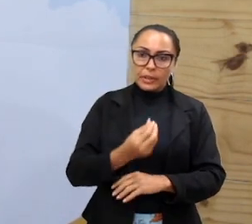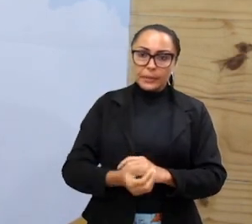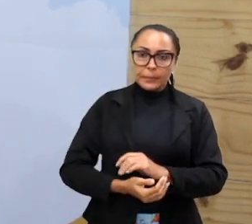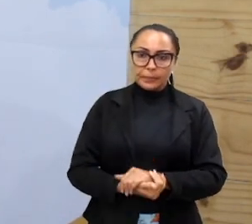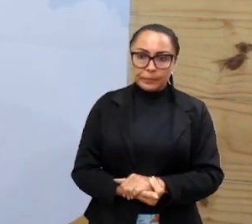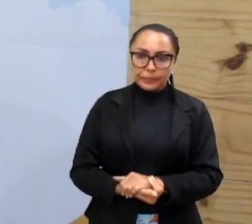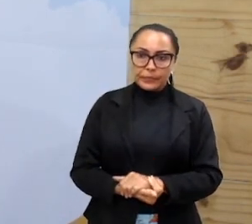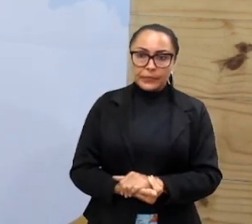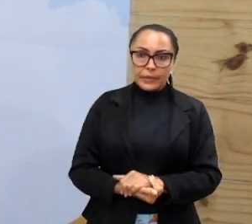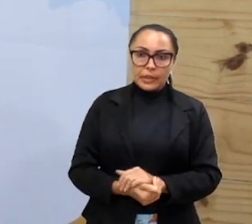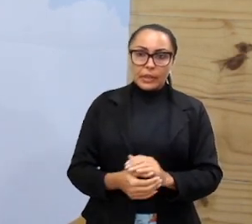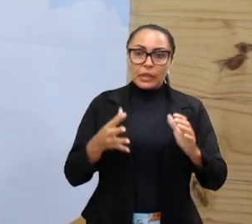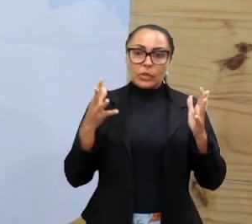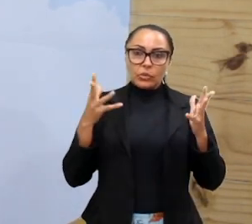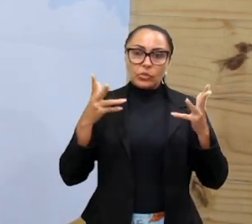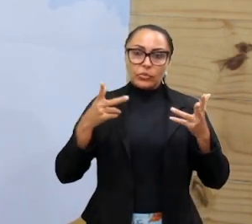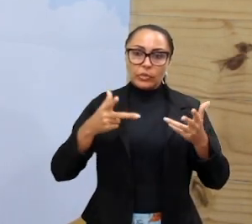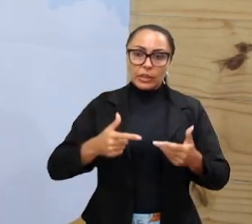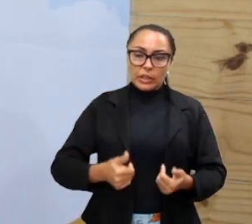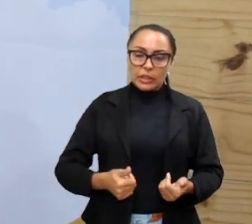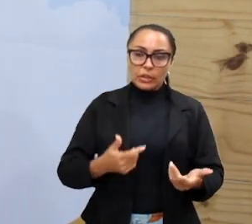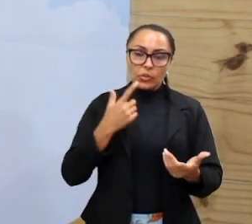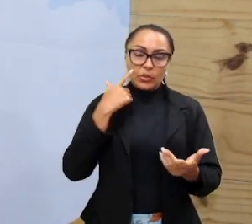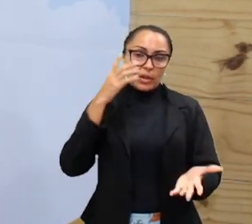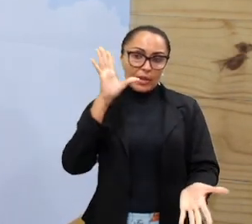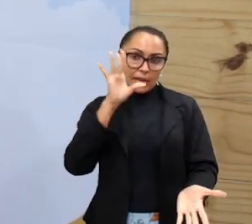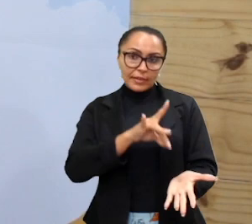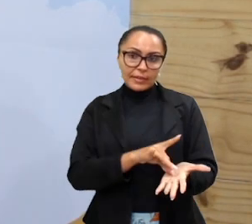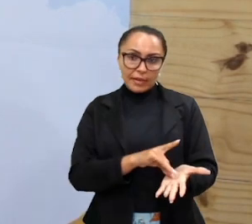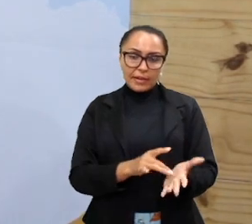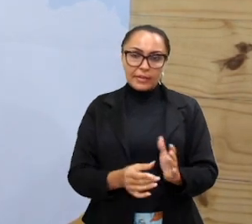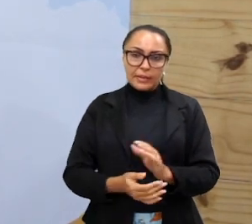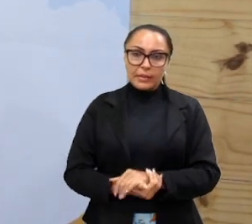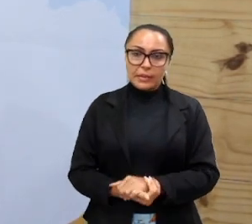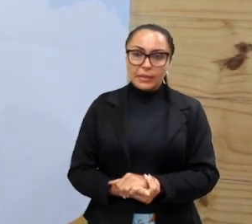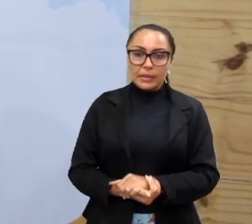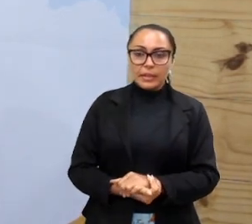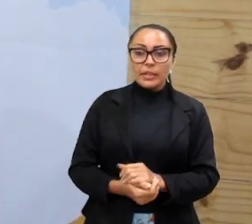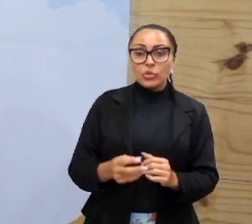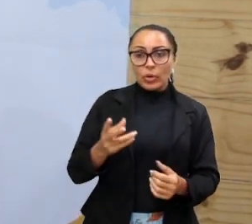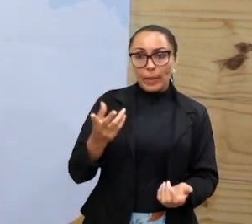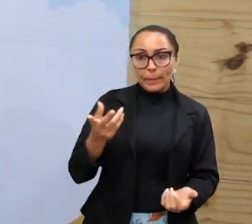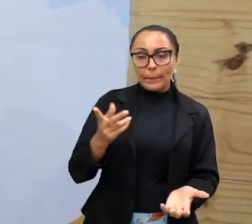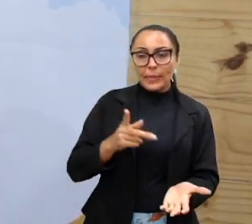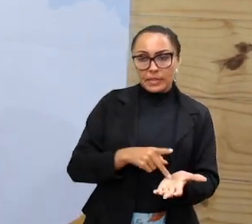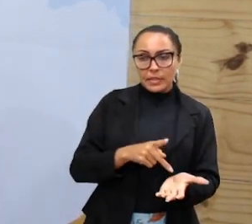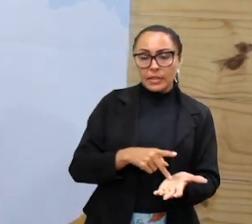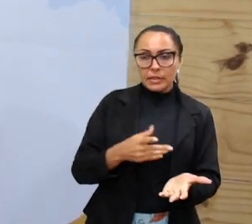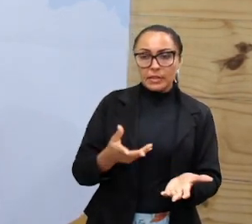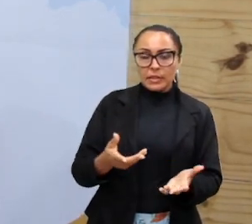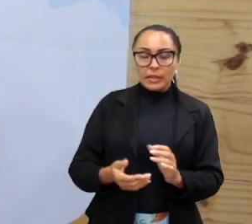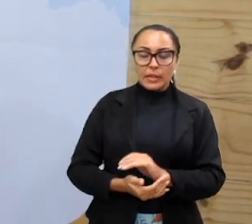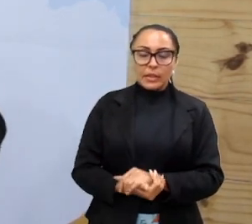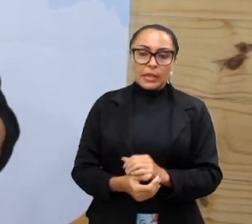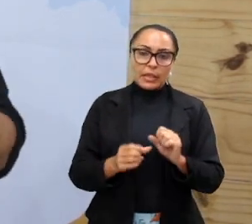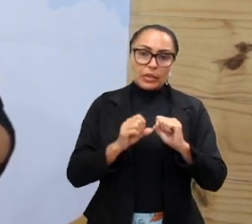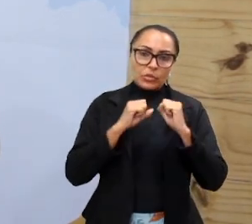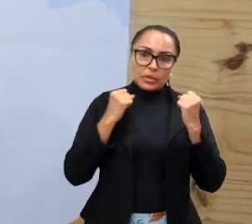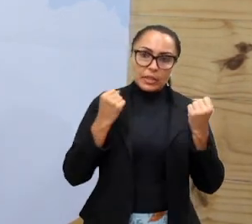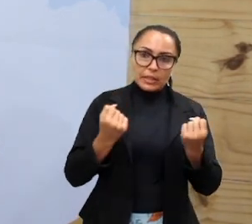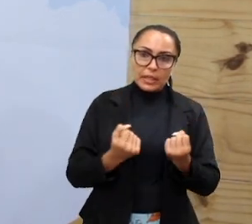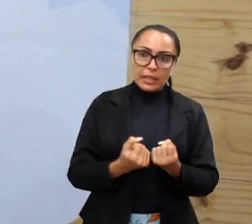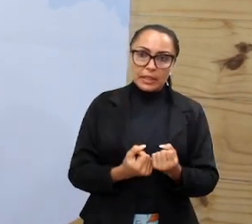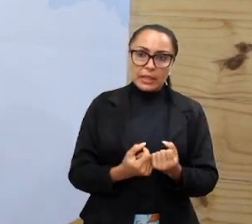praticamente em todos os vieses da nossa realidade, né? Isso é algo presente, né? Então, é uma sociedade, né, que vai